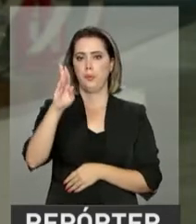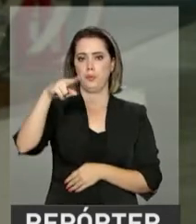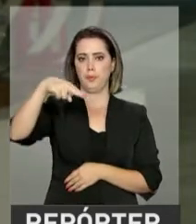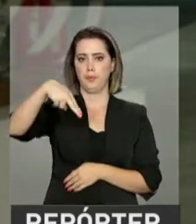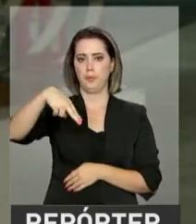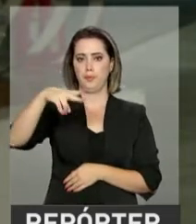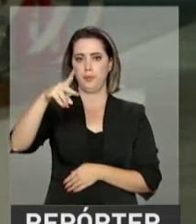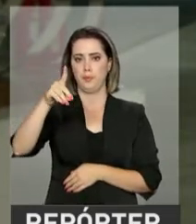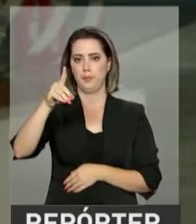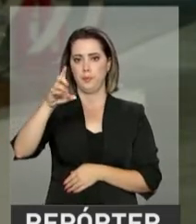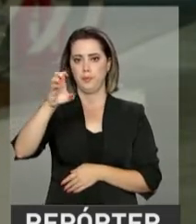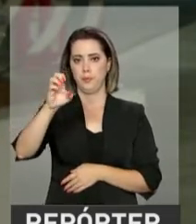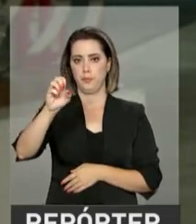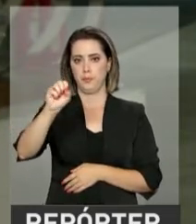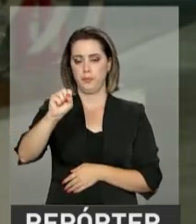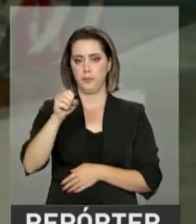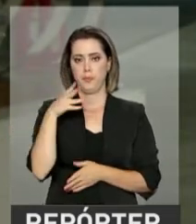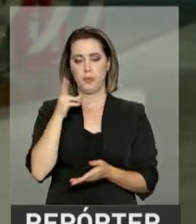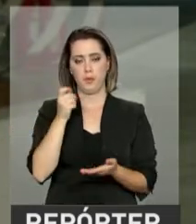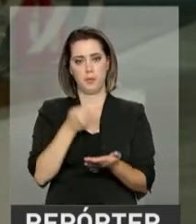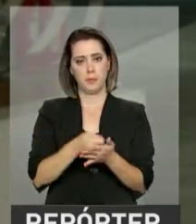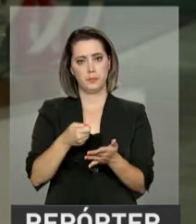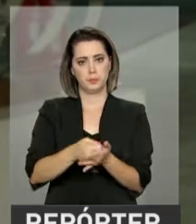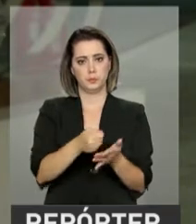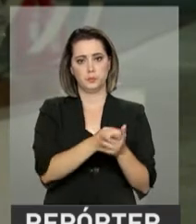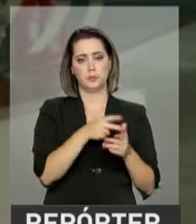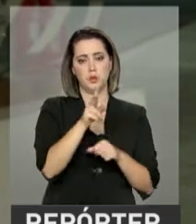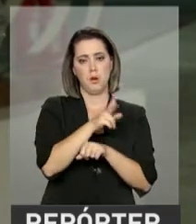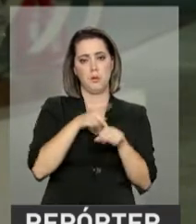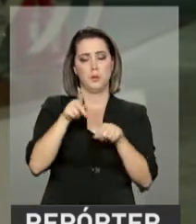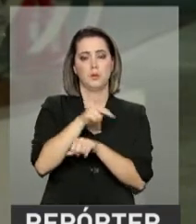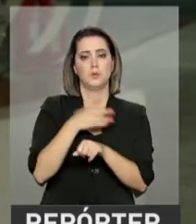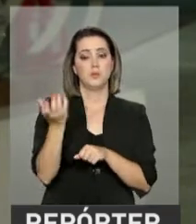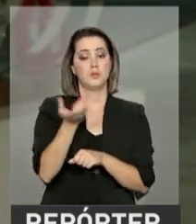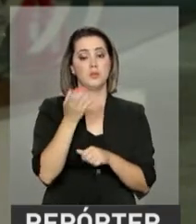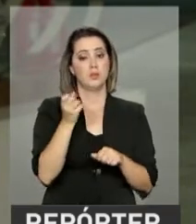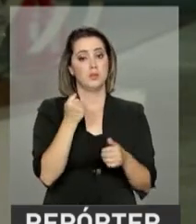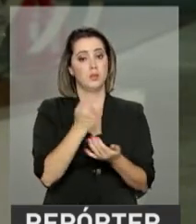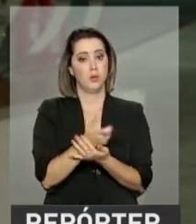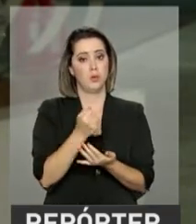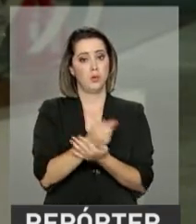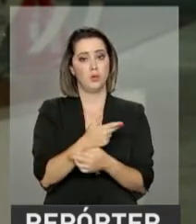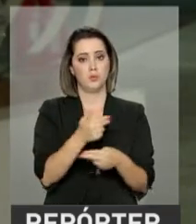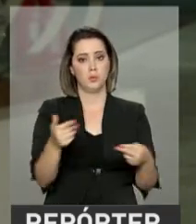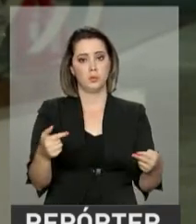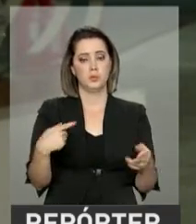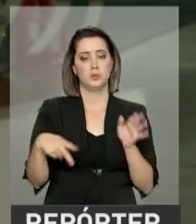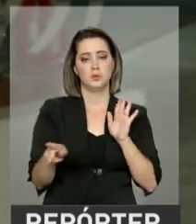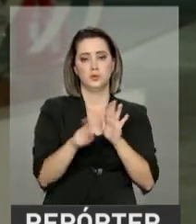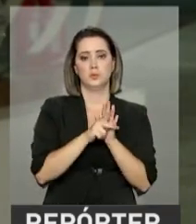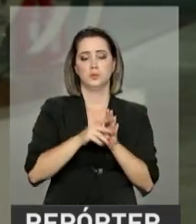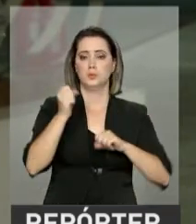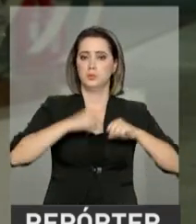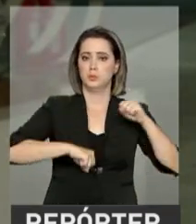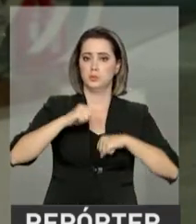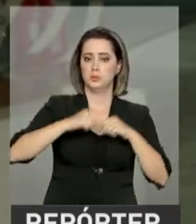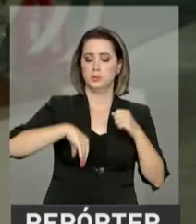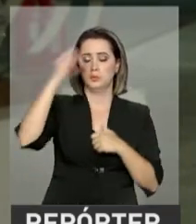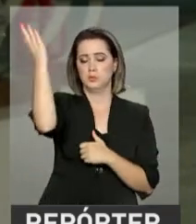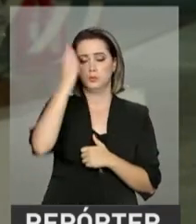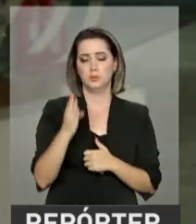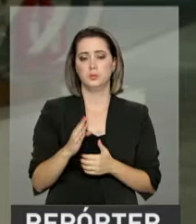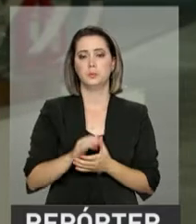bnds para financiar esses países que desejem comprar produtos e equipamentos da indústria nacional de defesa